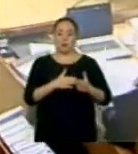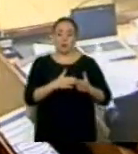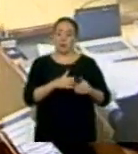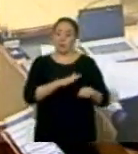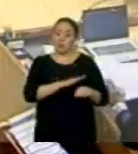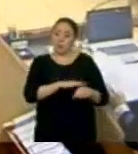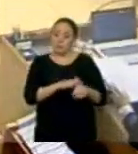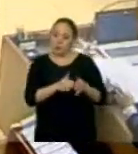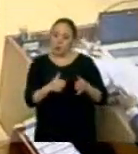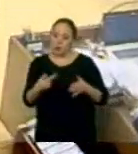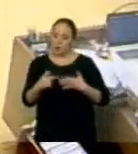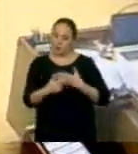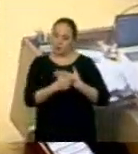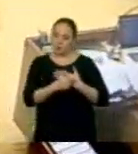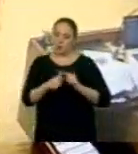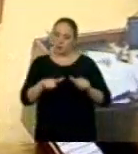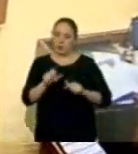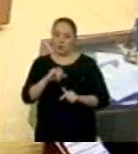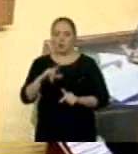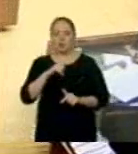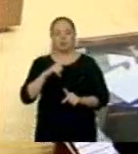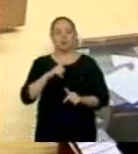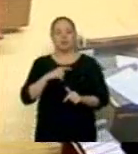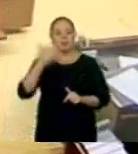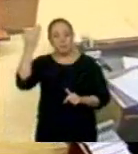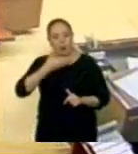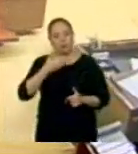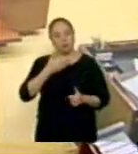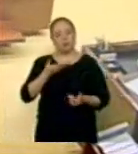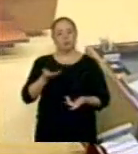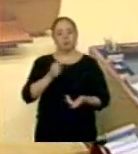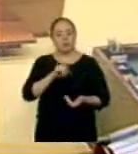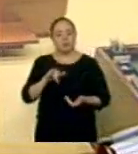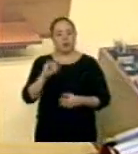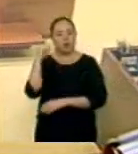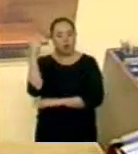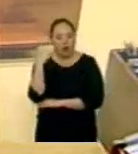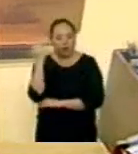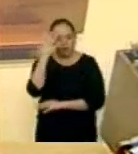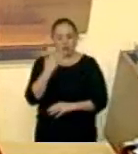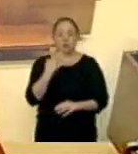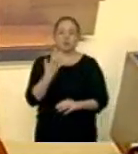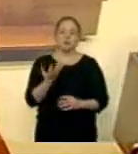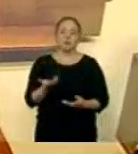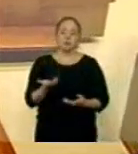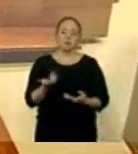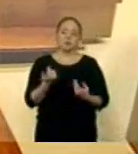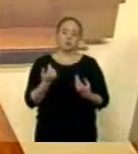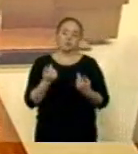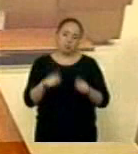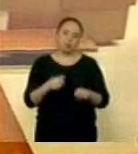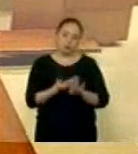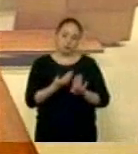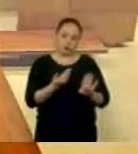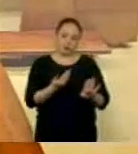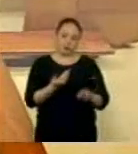da função, desde que existam elementos concretos de particular gravidade que revelem a indispensabilidade da medida para a